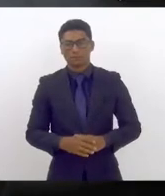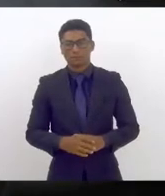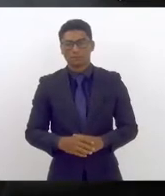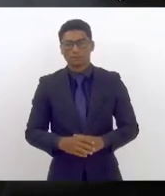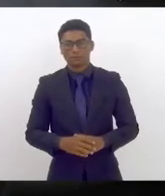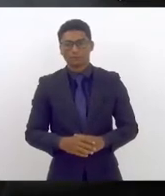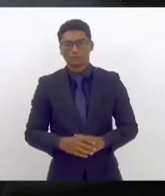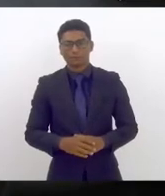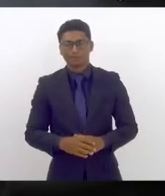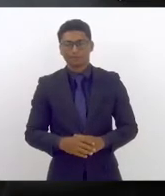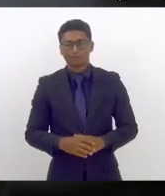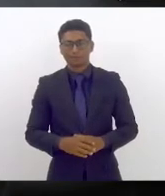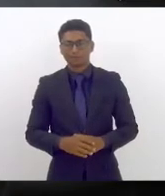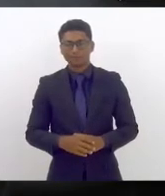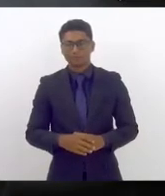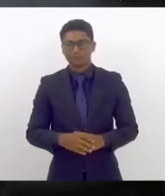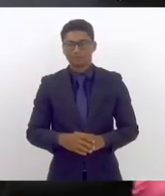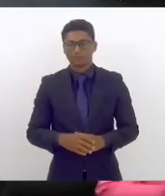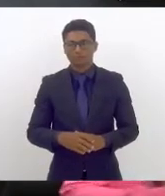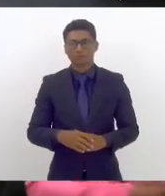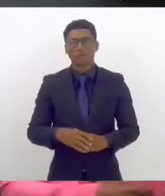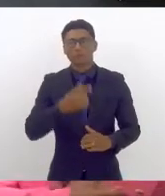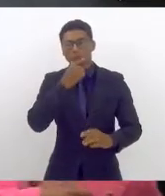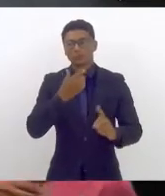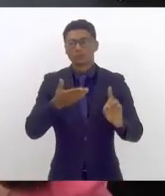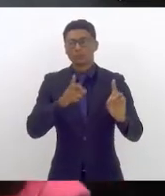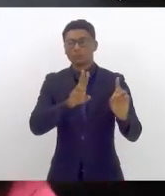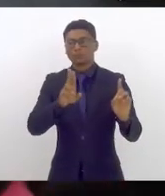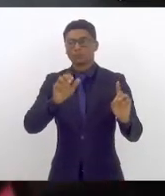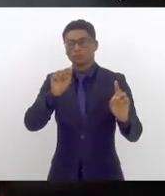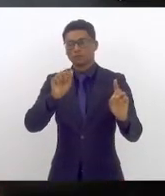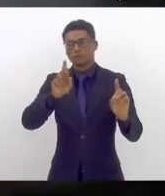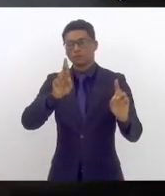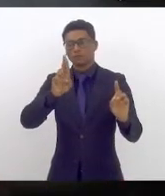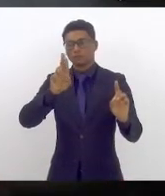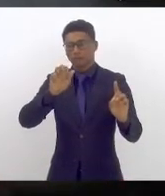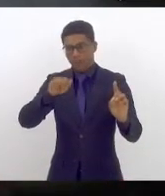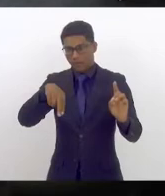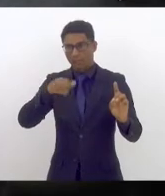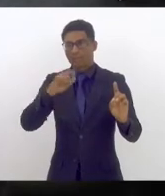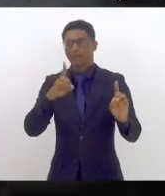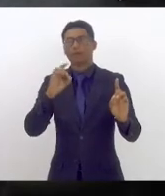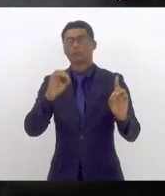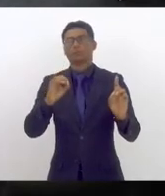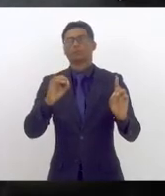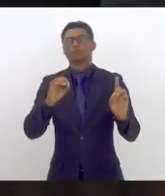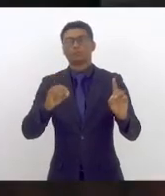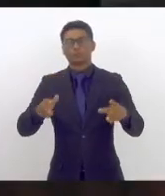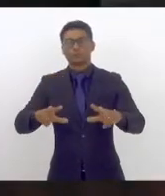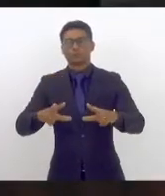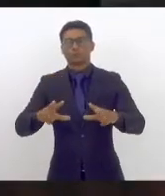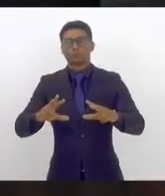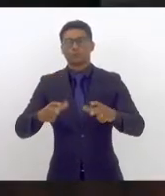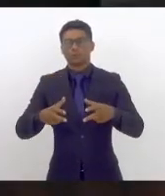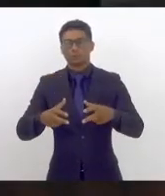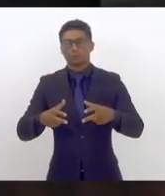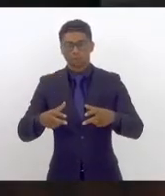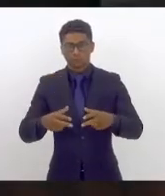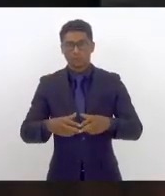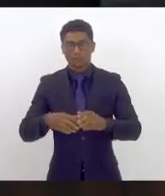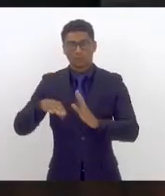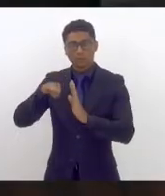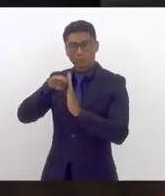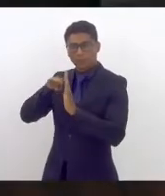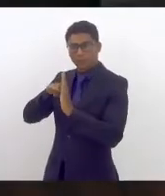da Marinha do Brasil senhor Arnaldo amirato Dias peniano de pareceres da comissão de novas